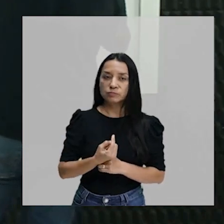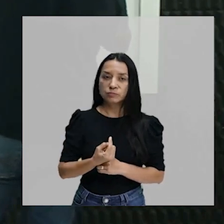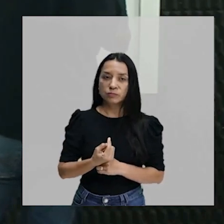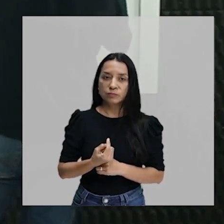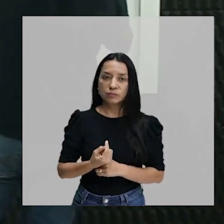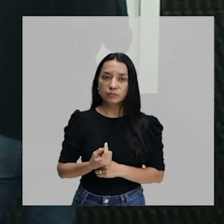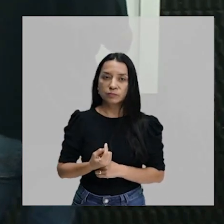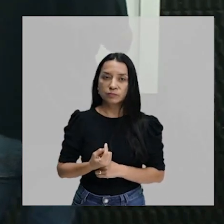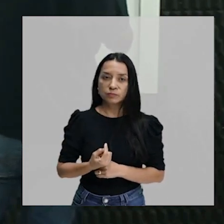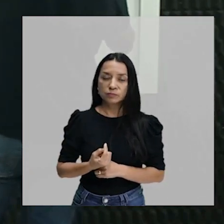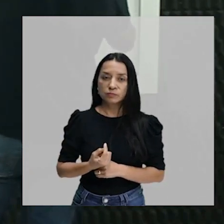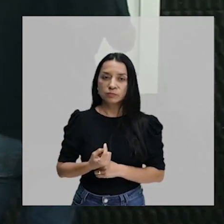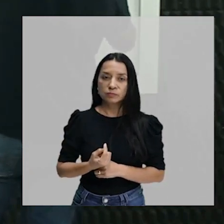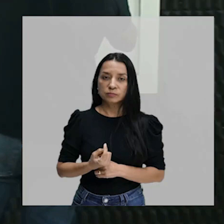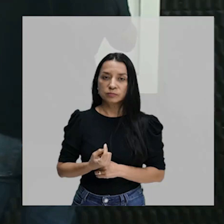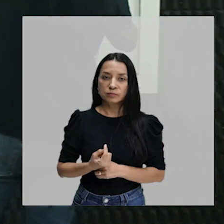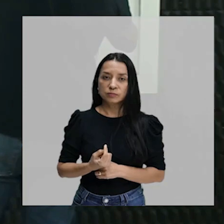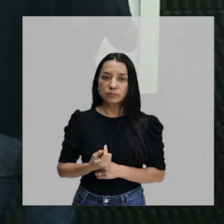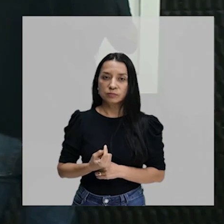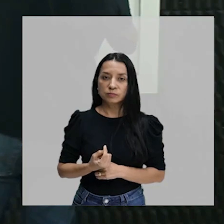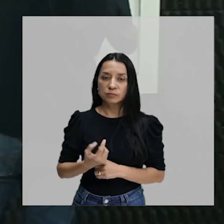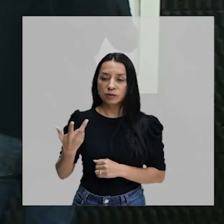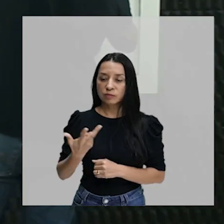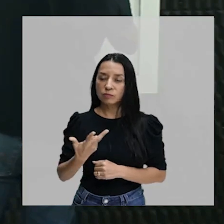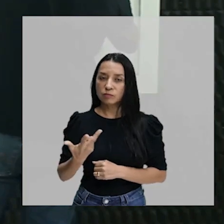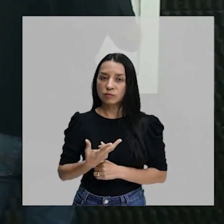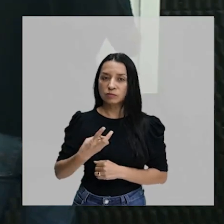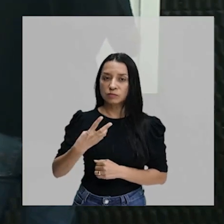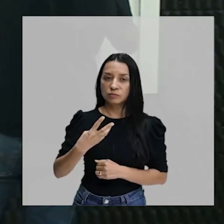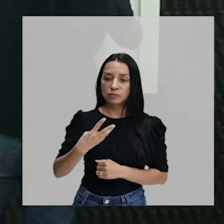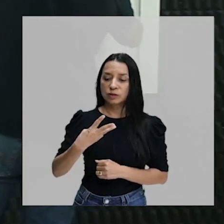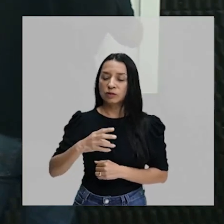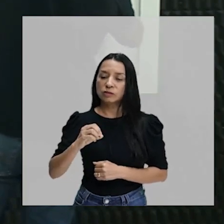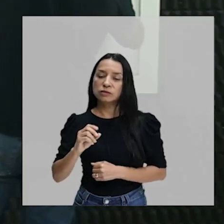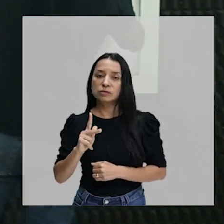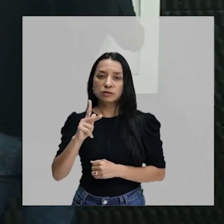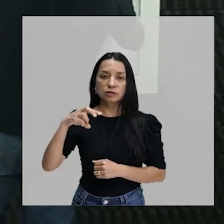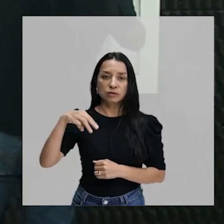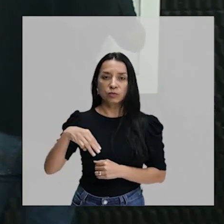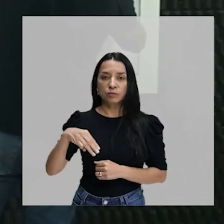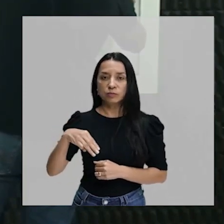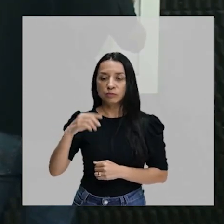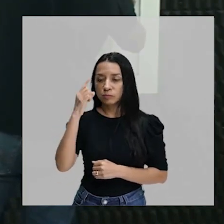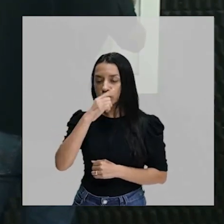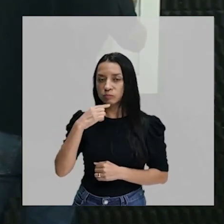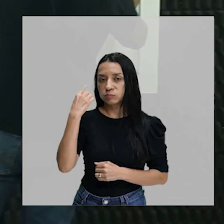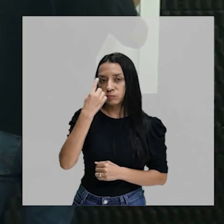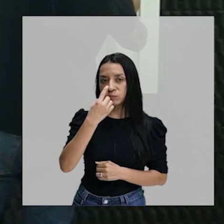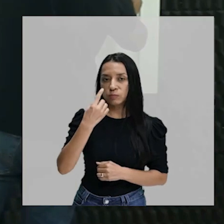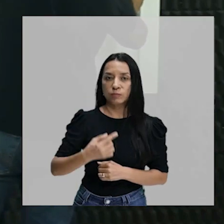então essa velocidade é ser de 30 km por hora